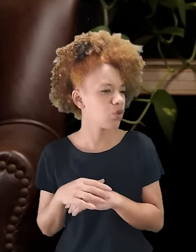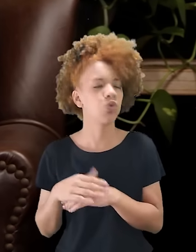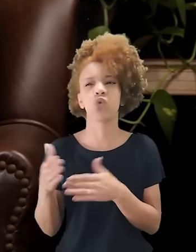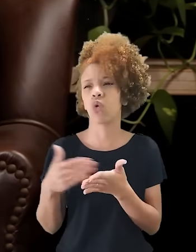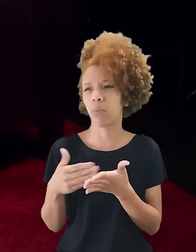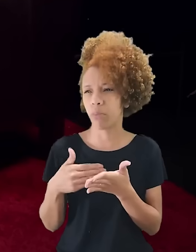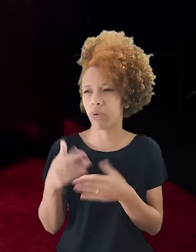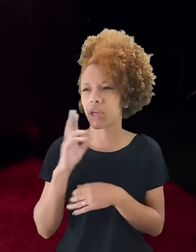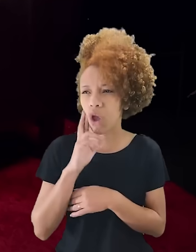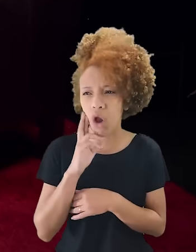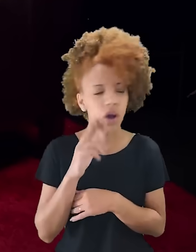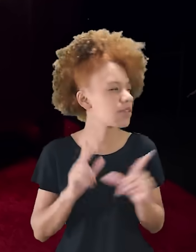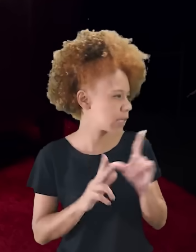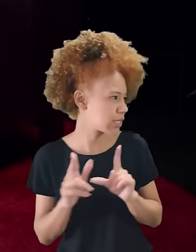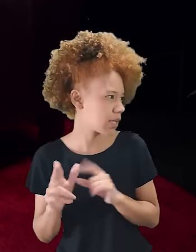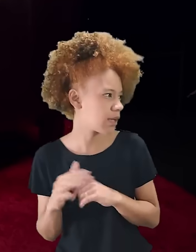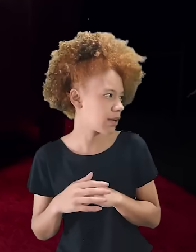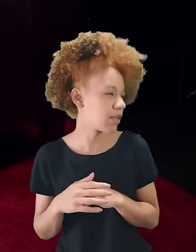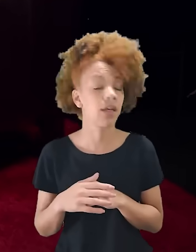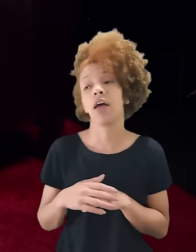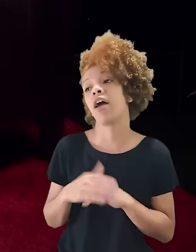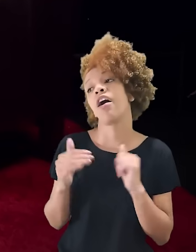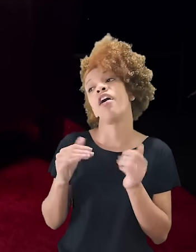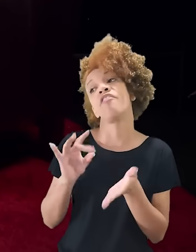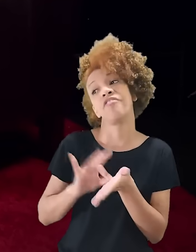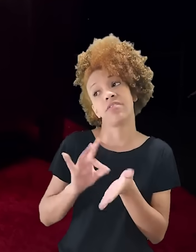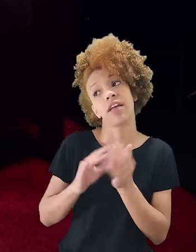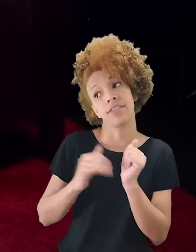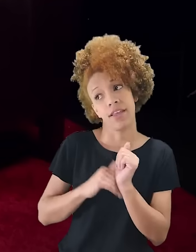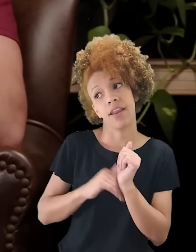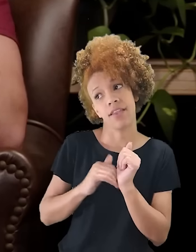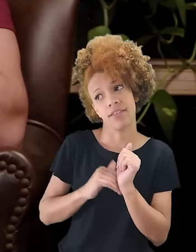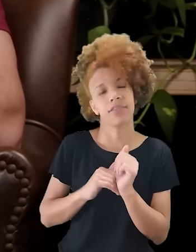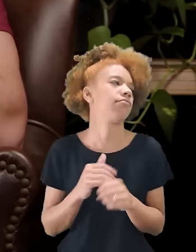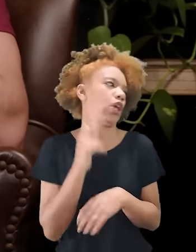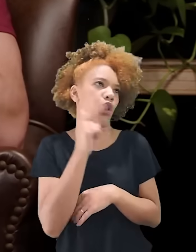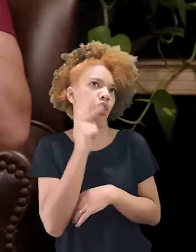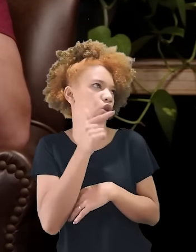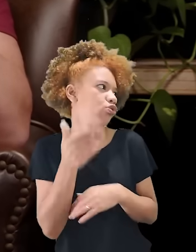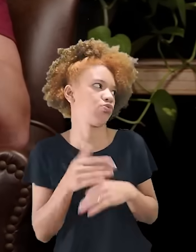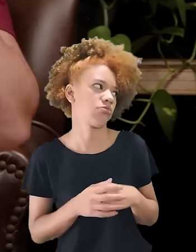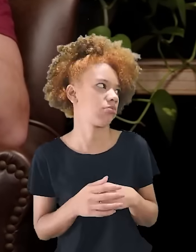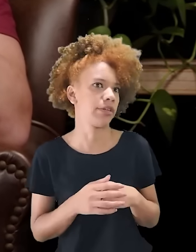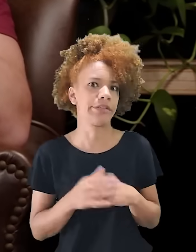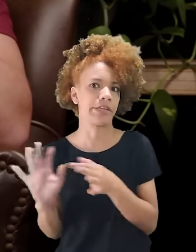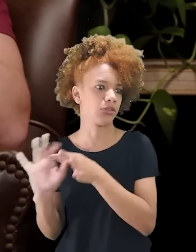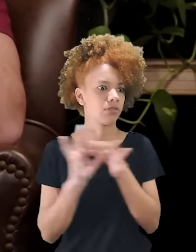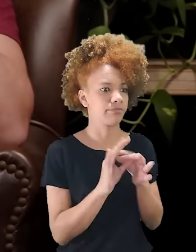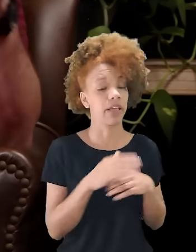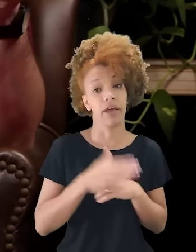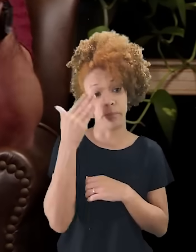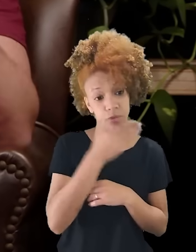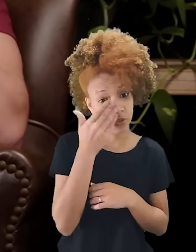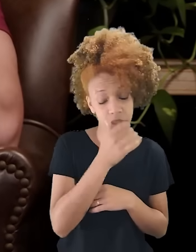Rosa era a série né como é que era o nome verdades secretas é verdades secretas e óbvio que esse assunto tá sempre associado a